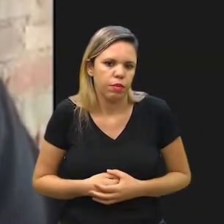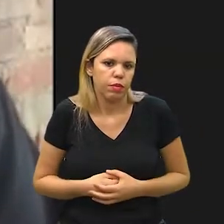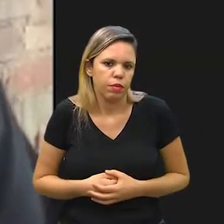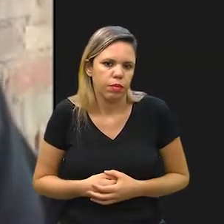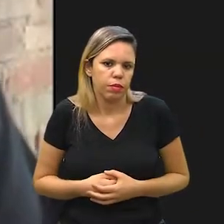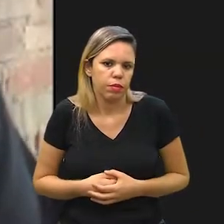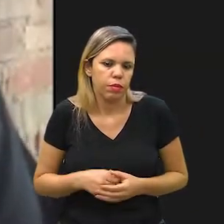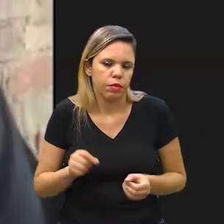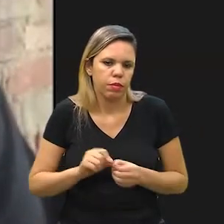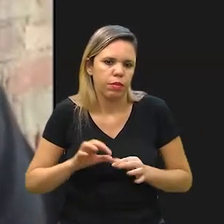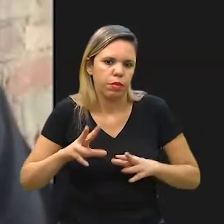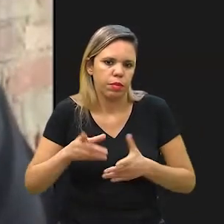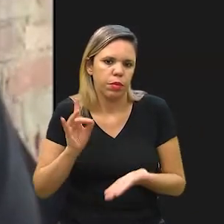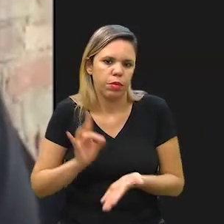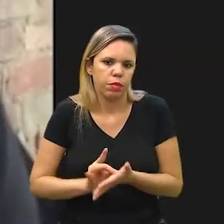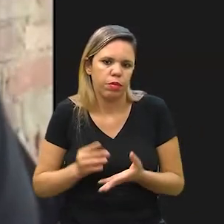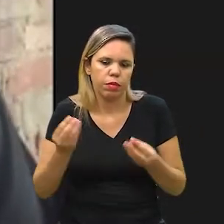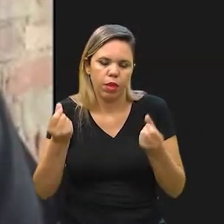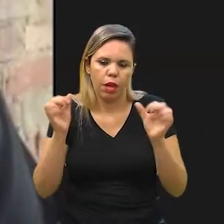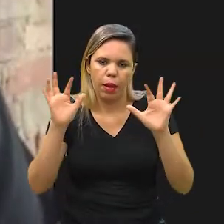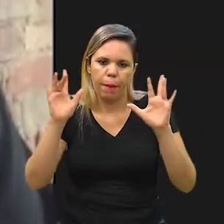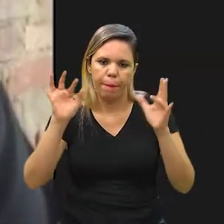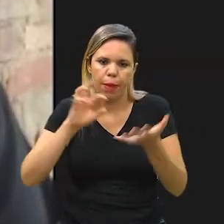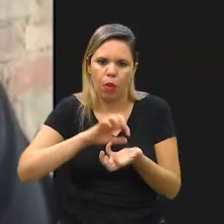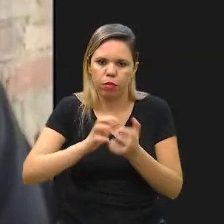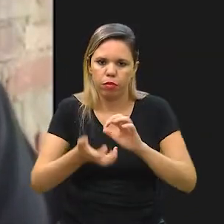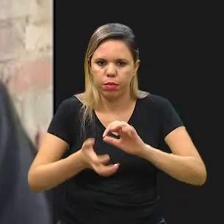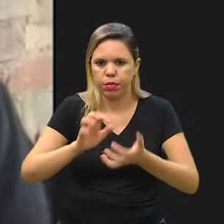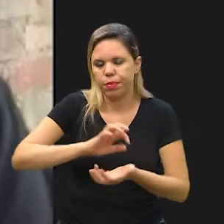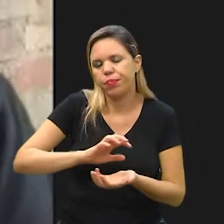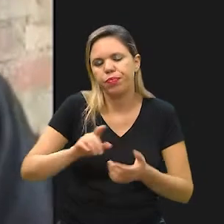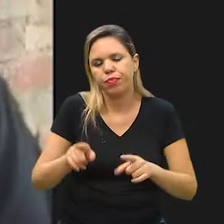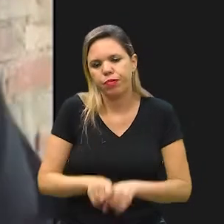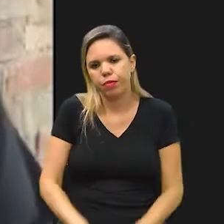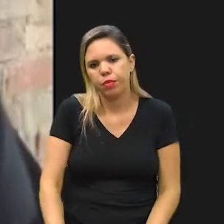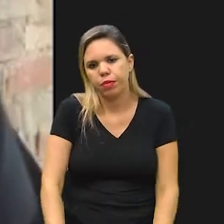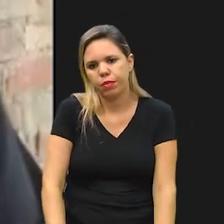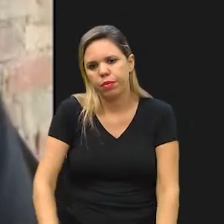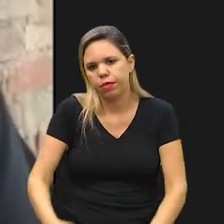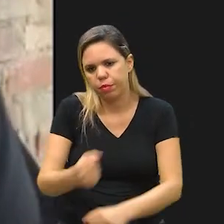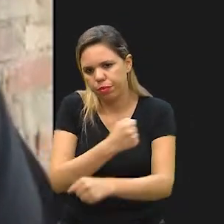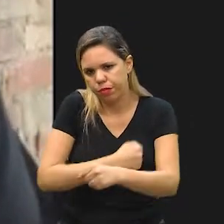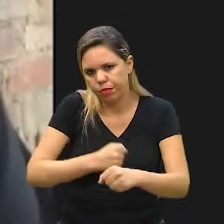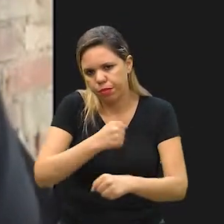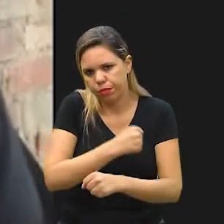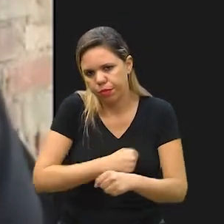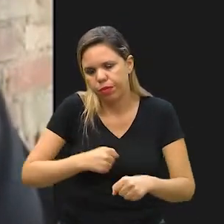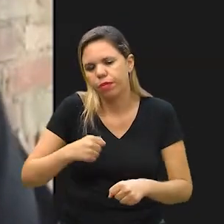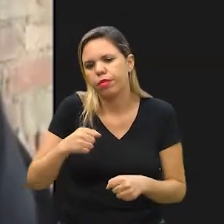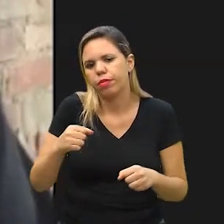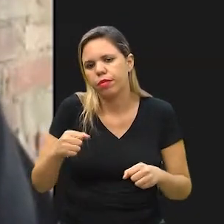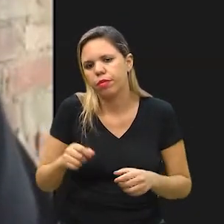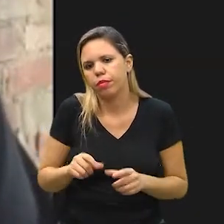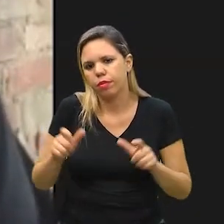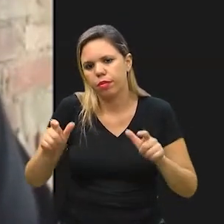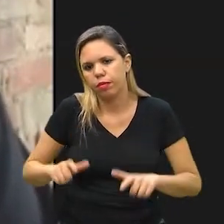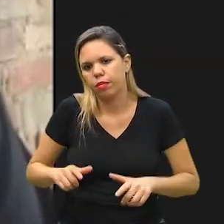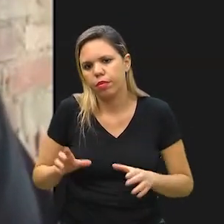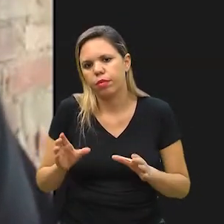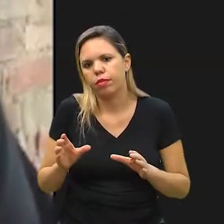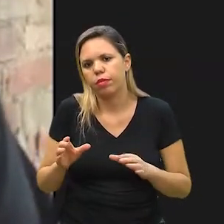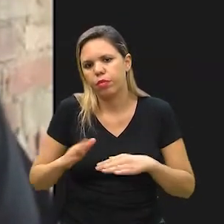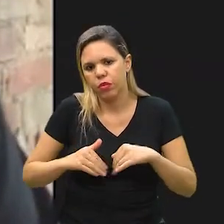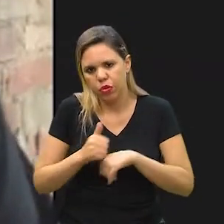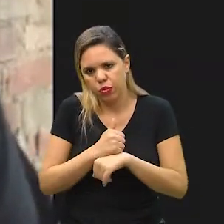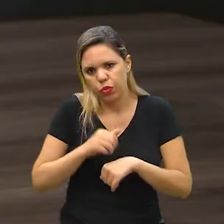e fazendo tudo realmente com a mão, né? Com, ali na cozinha, com toda a nossa equipe,